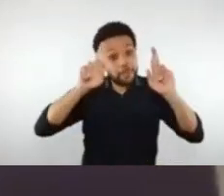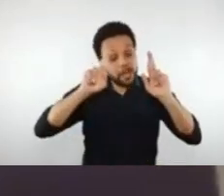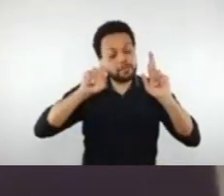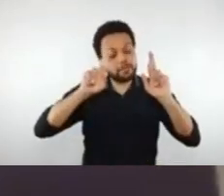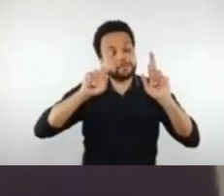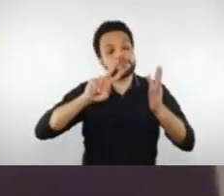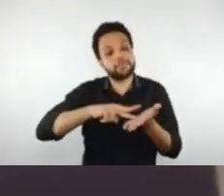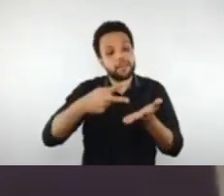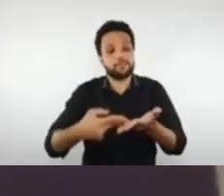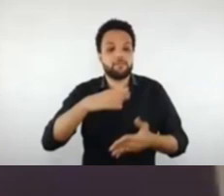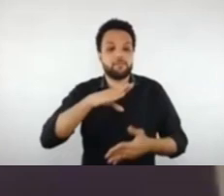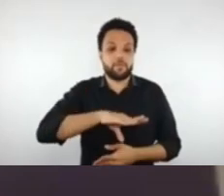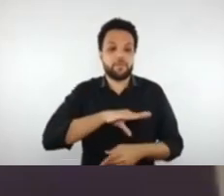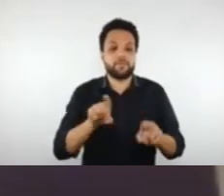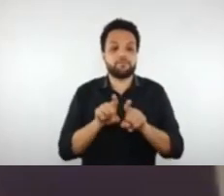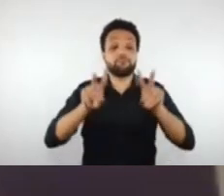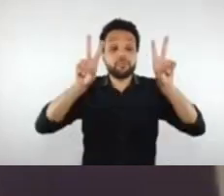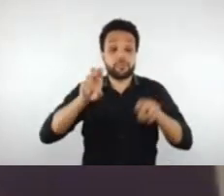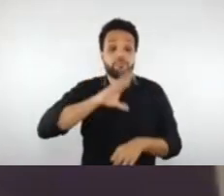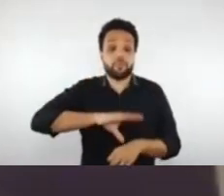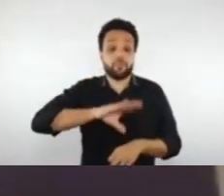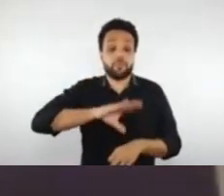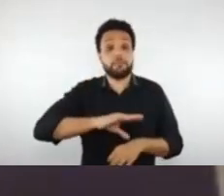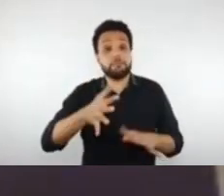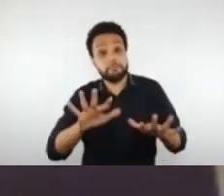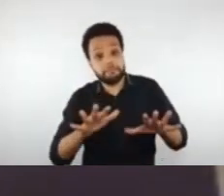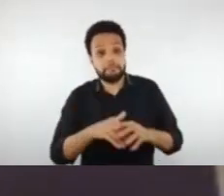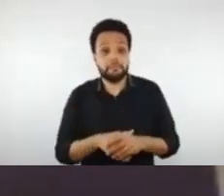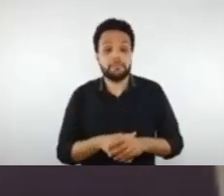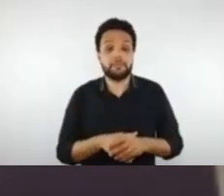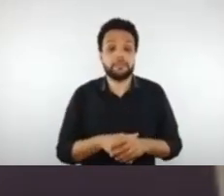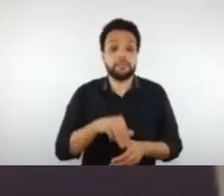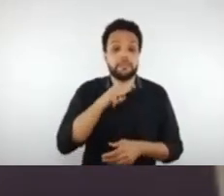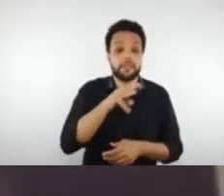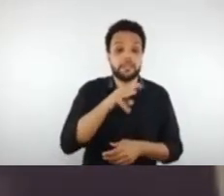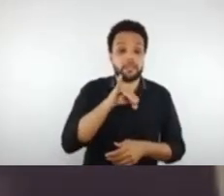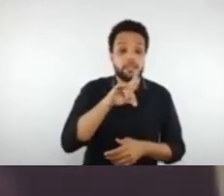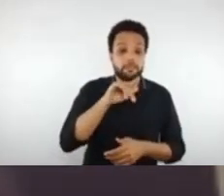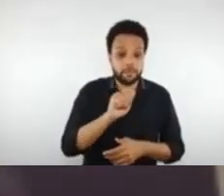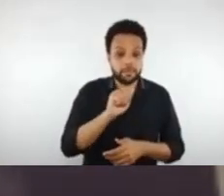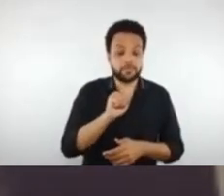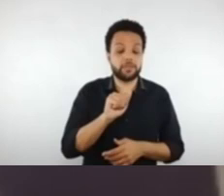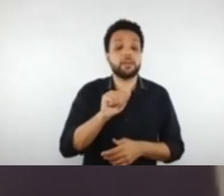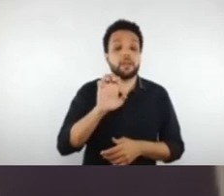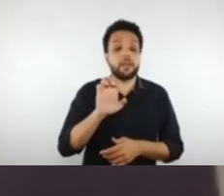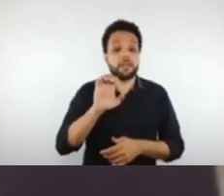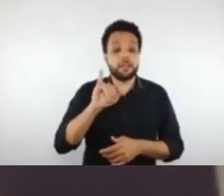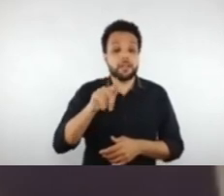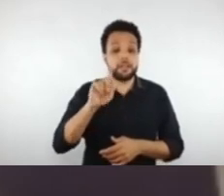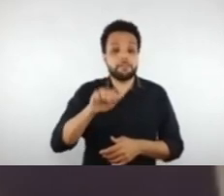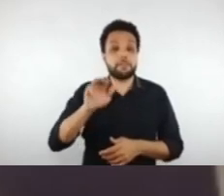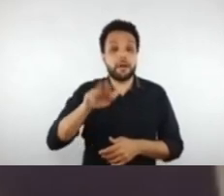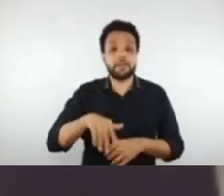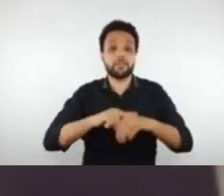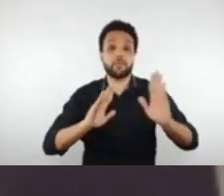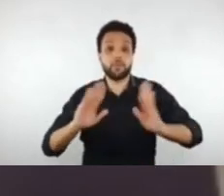estar também em português, chamado, o título em português ficaria algo assim como Mídia e Imagem da Nação durante os